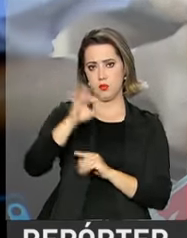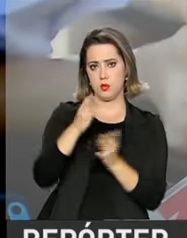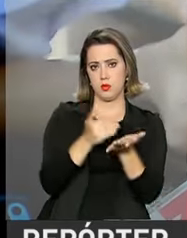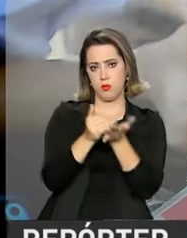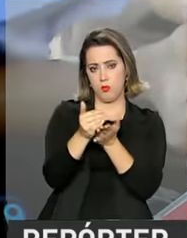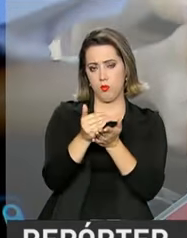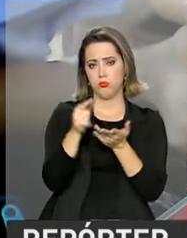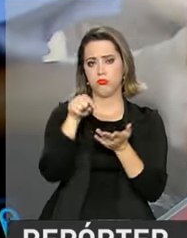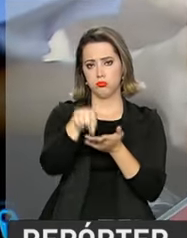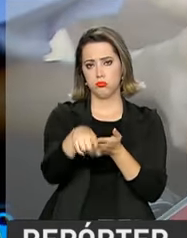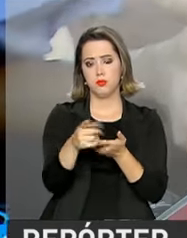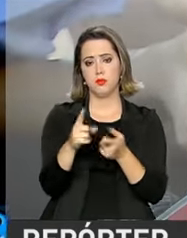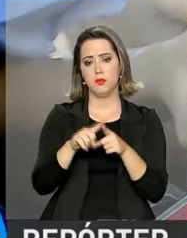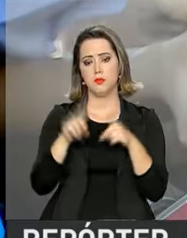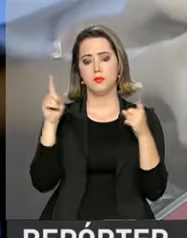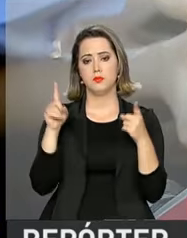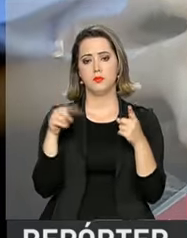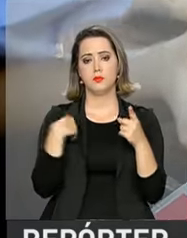no entanto